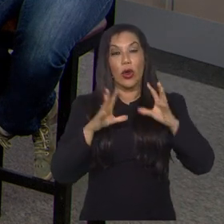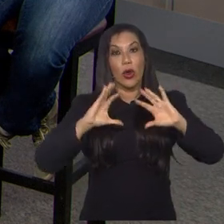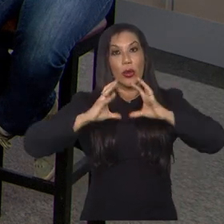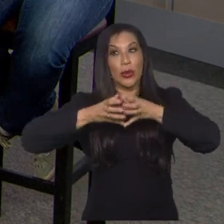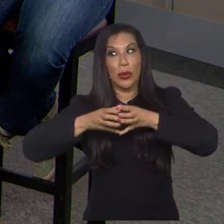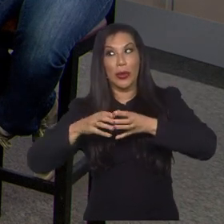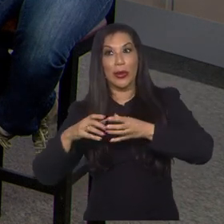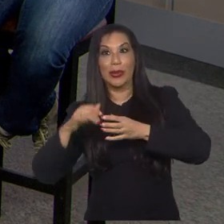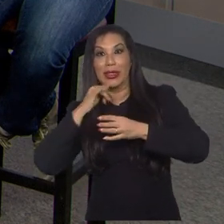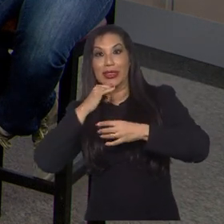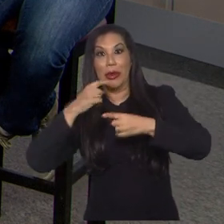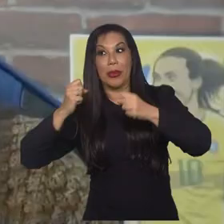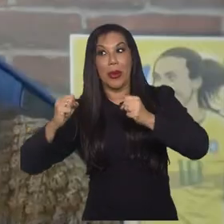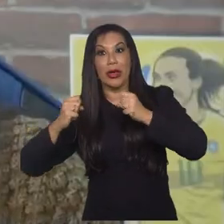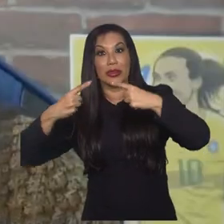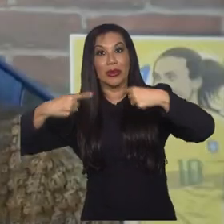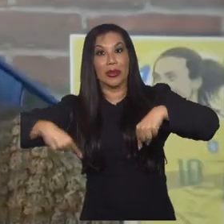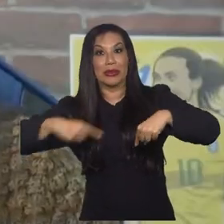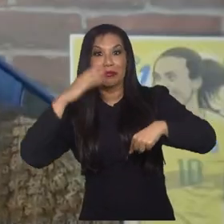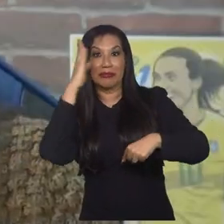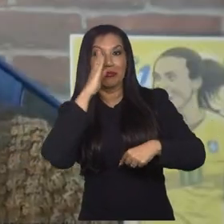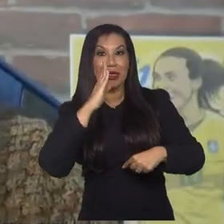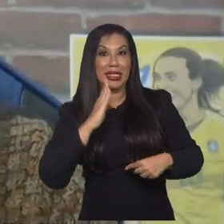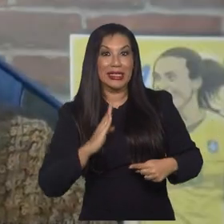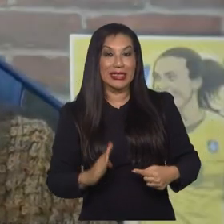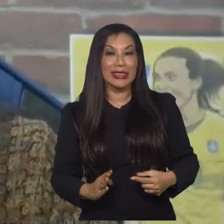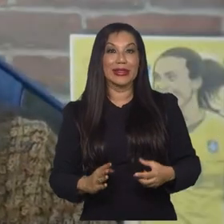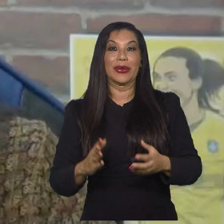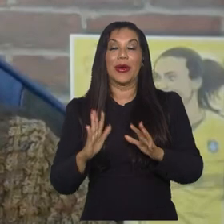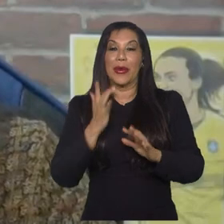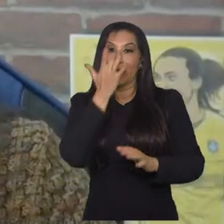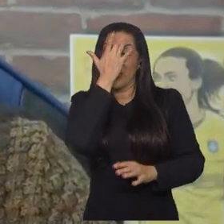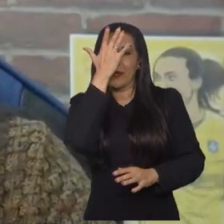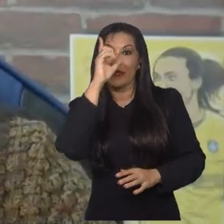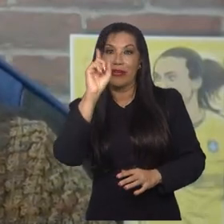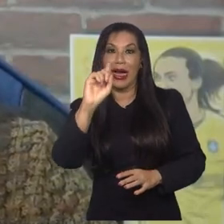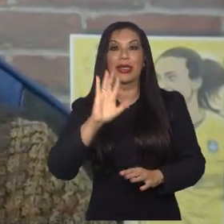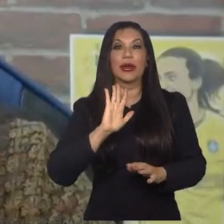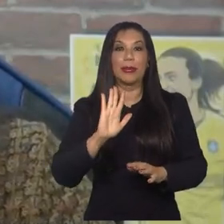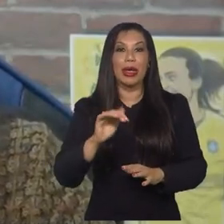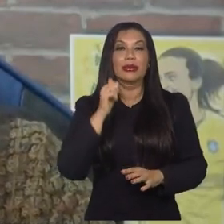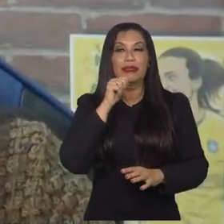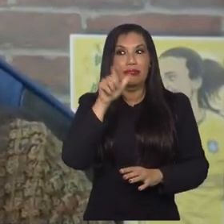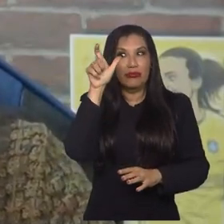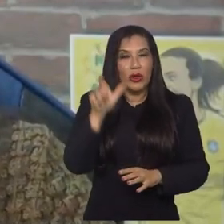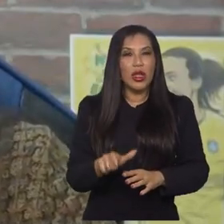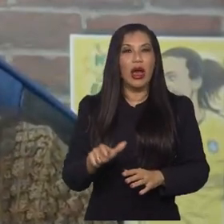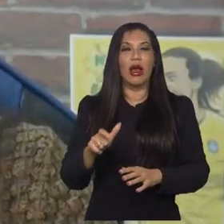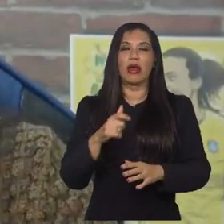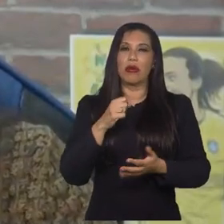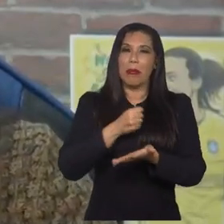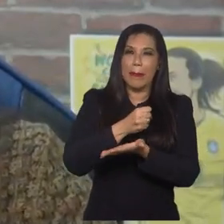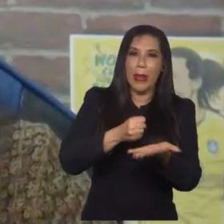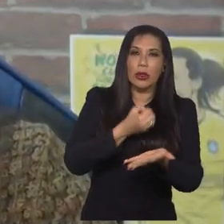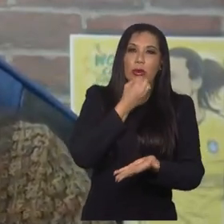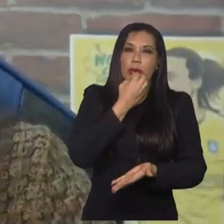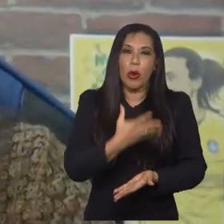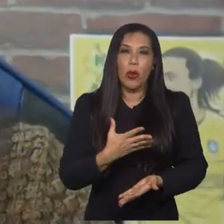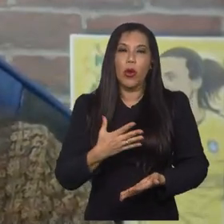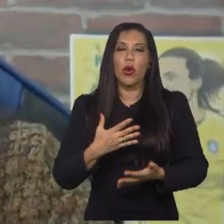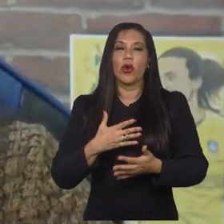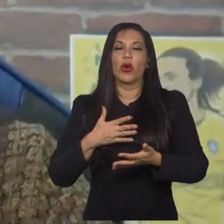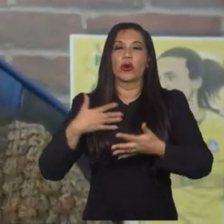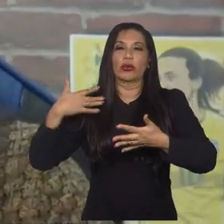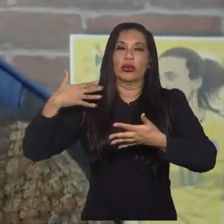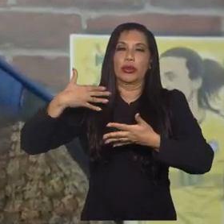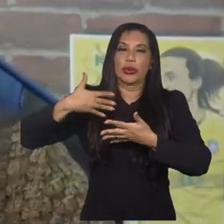uma possível final. Não é um chaveamento fácil, mas eu acho que é uma jogadora que tem sido muito consistente nos últimos